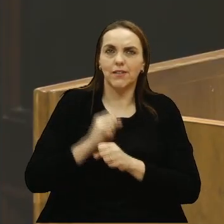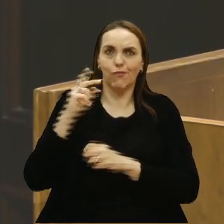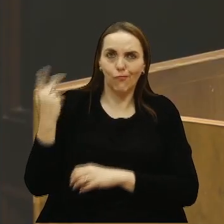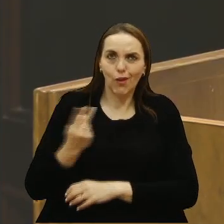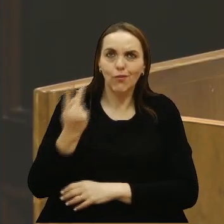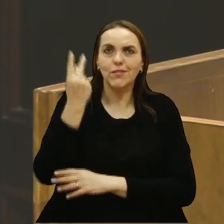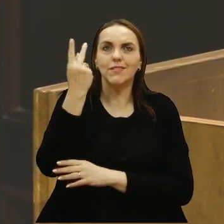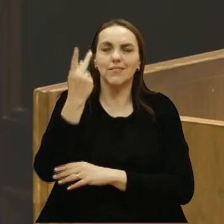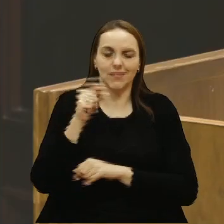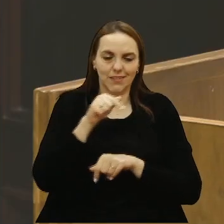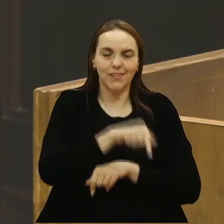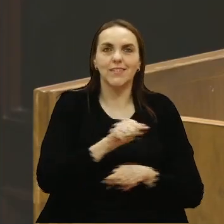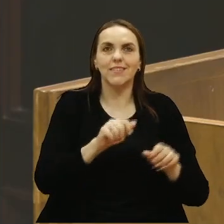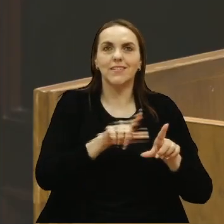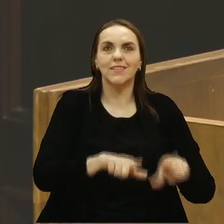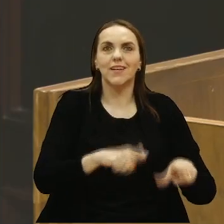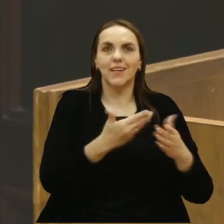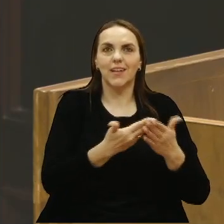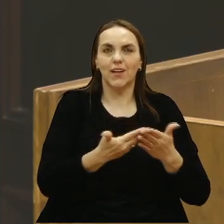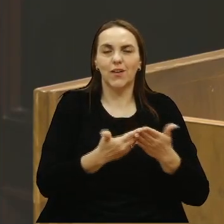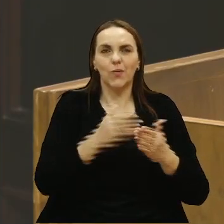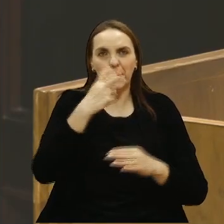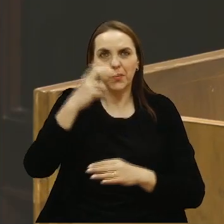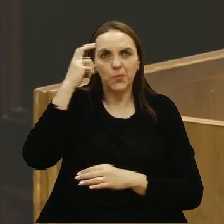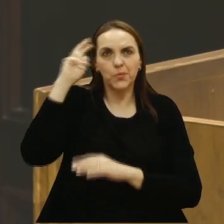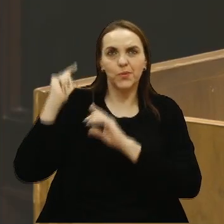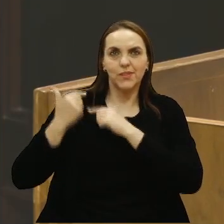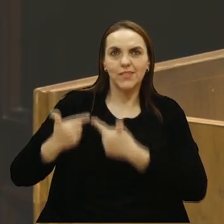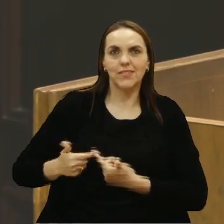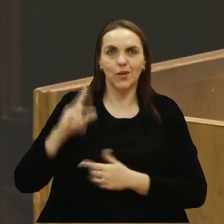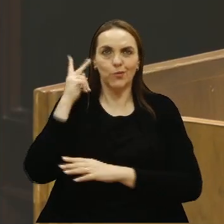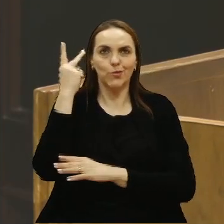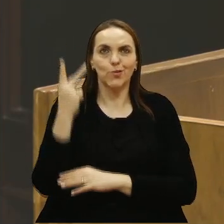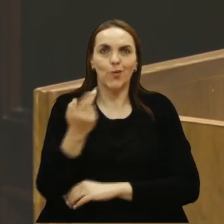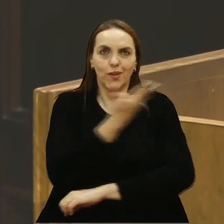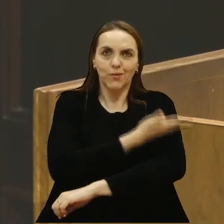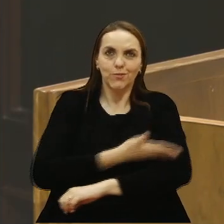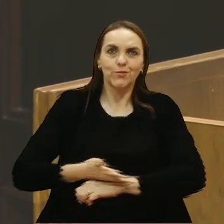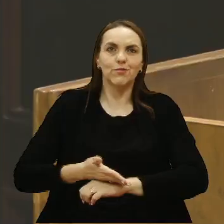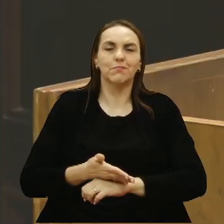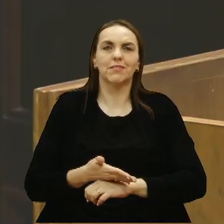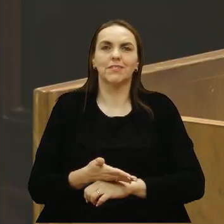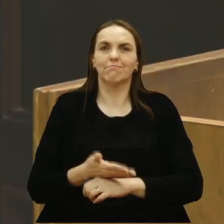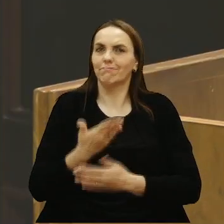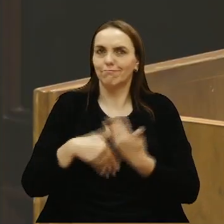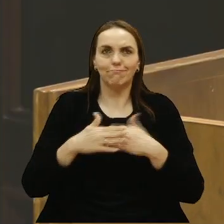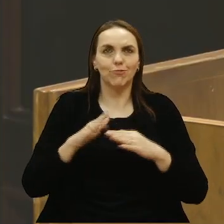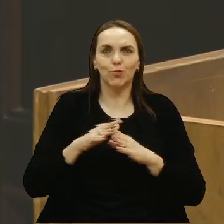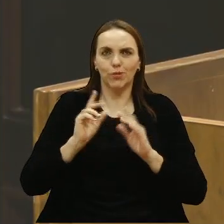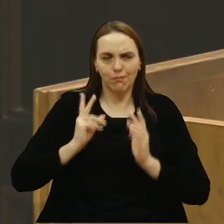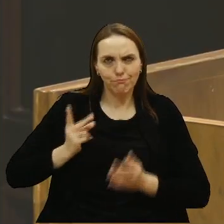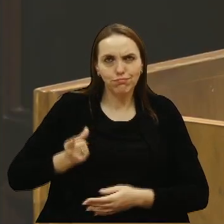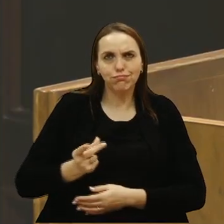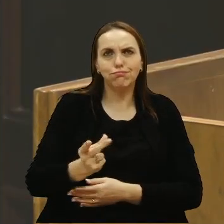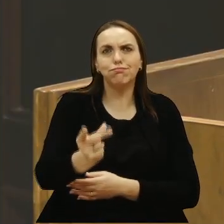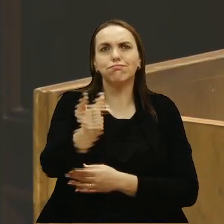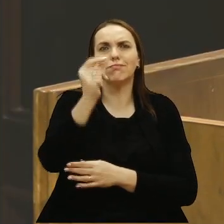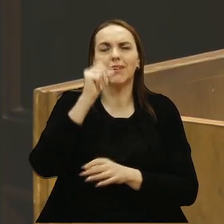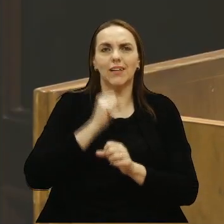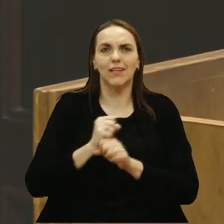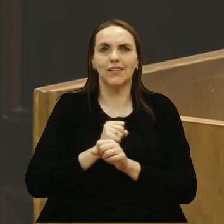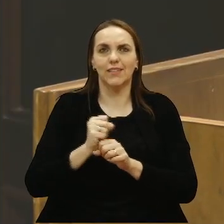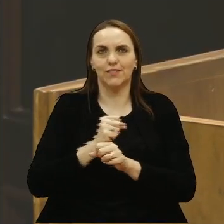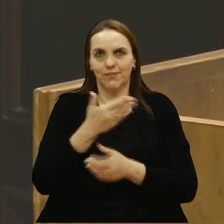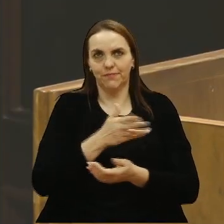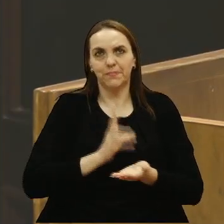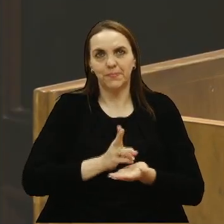para dentro das salas de aula a nossa cultura, a nossa tradição, a nossa história, nossos costumes, que seja preservado e arrastado aí por muitos e muitos